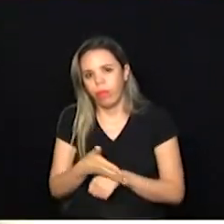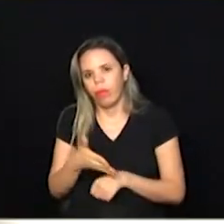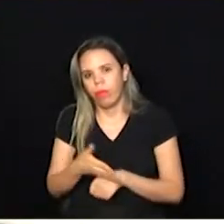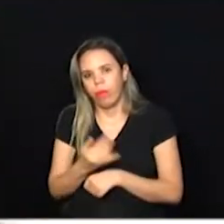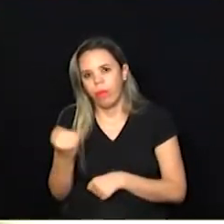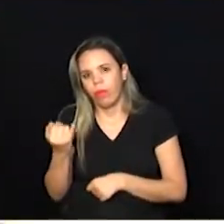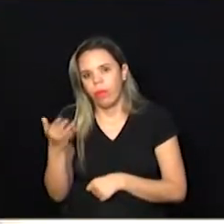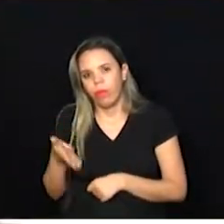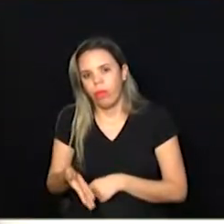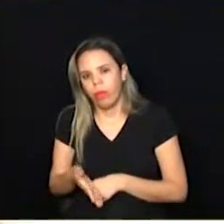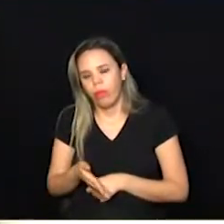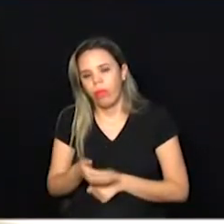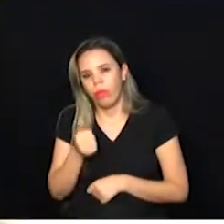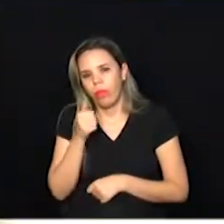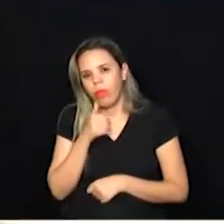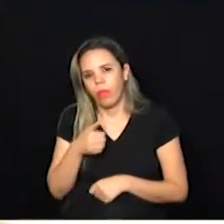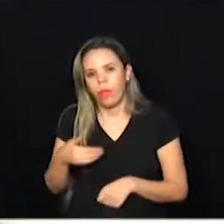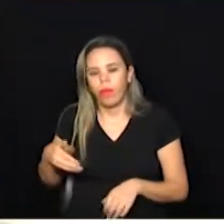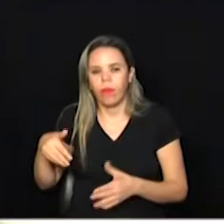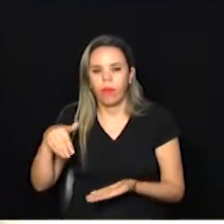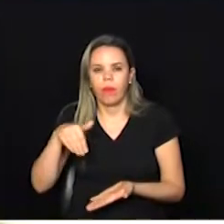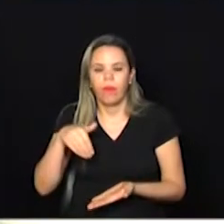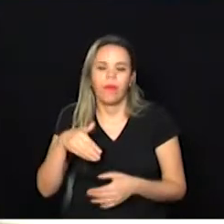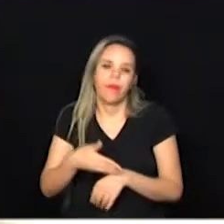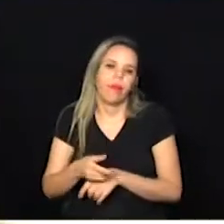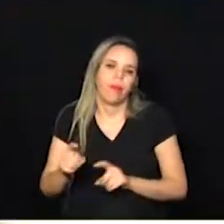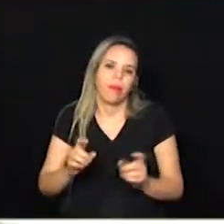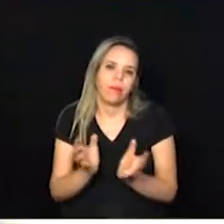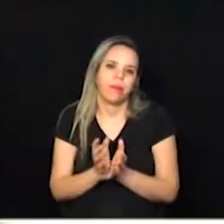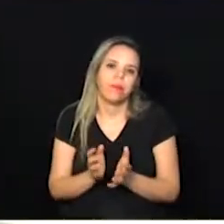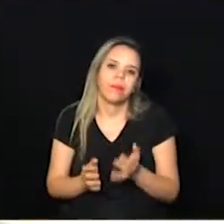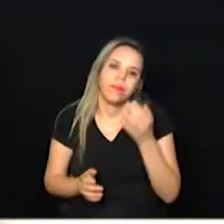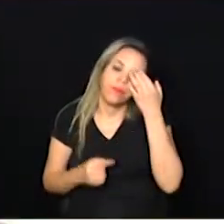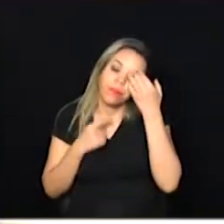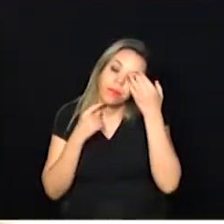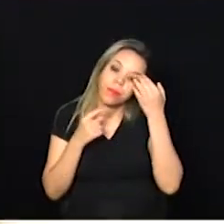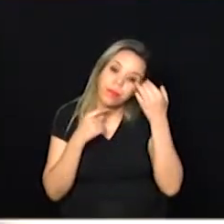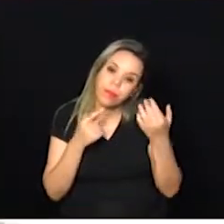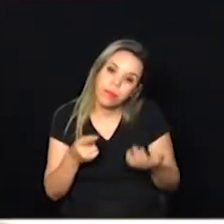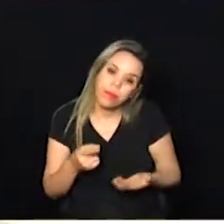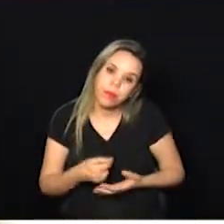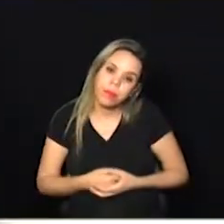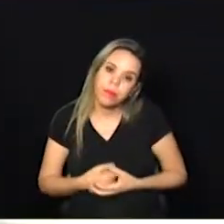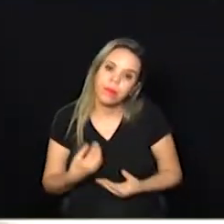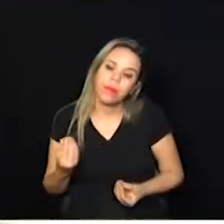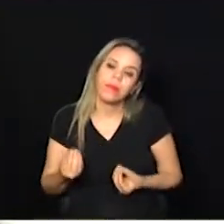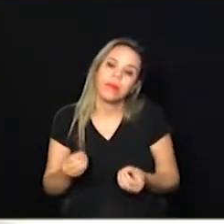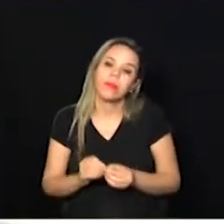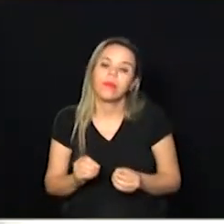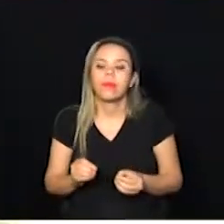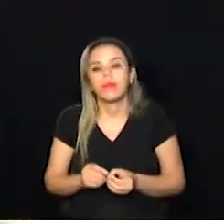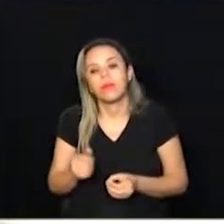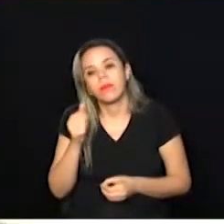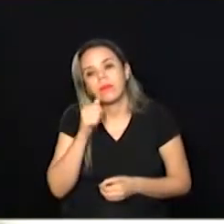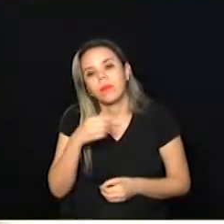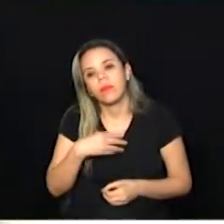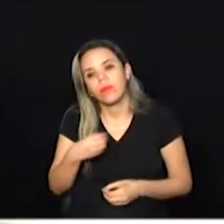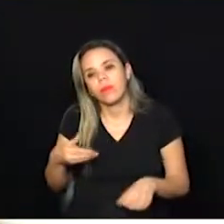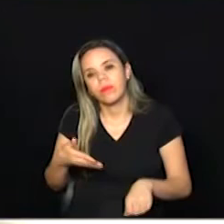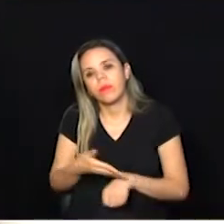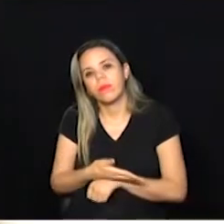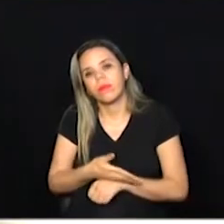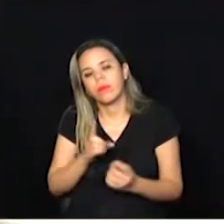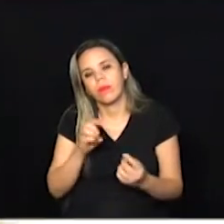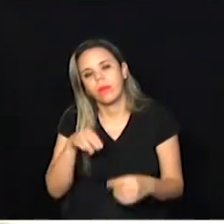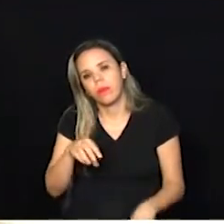importante aqui de uma mulher que veio à reunião da comissão com dúvidas sobre como fazer ela e os filhos acessarem o